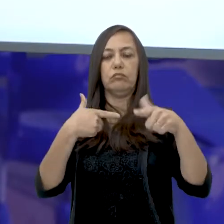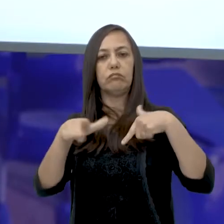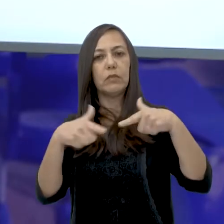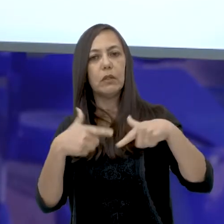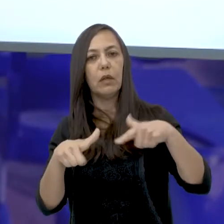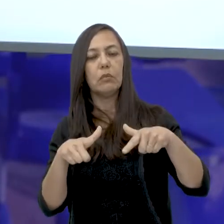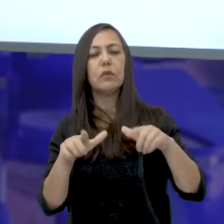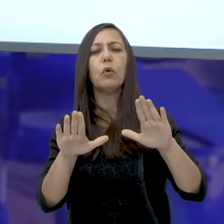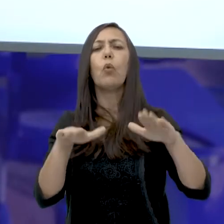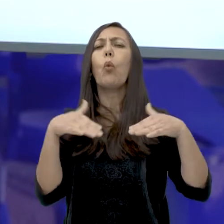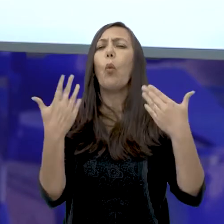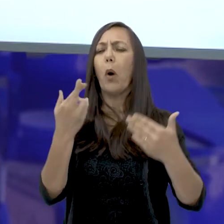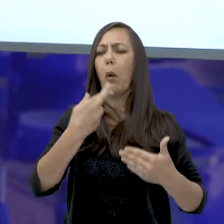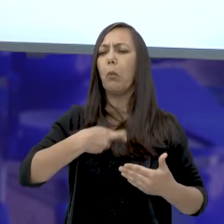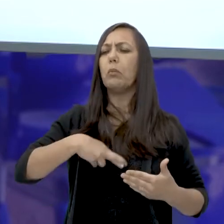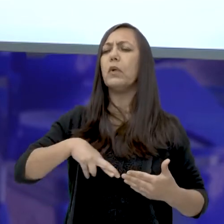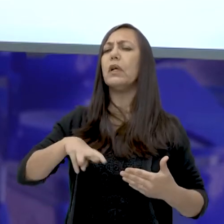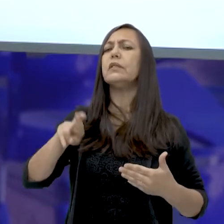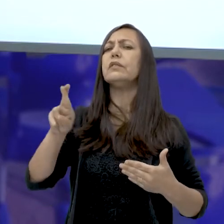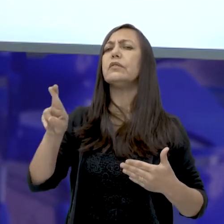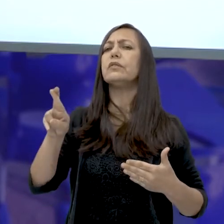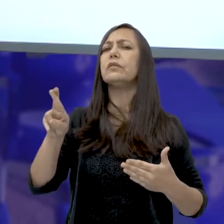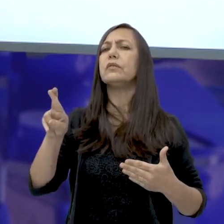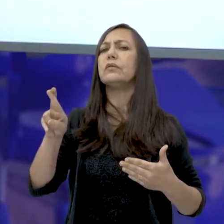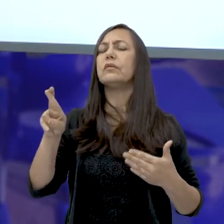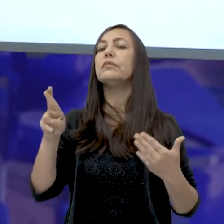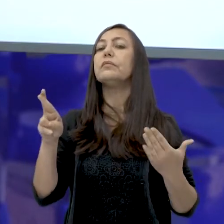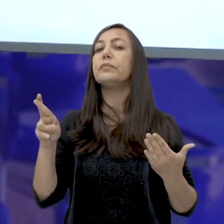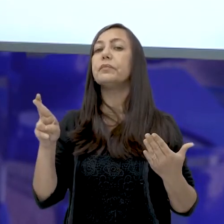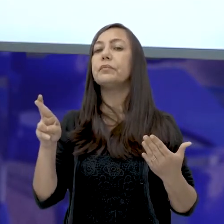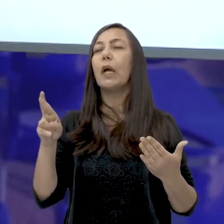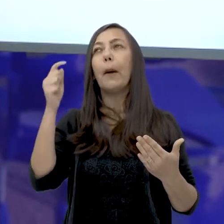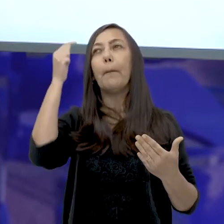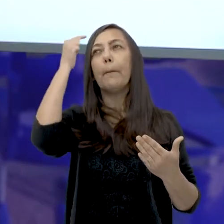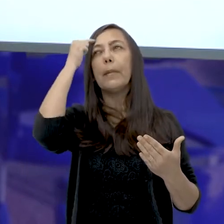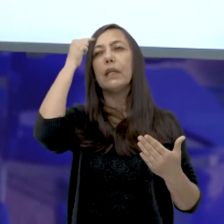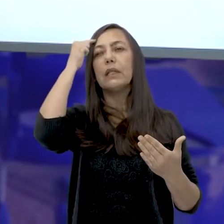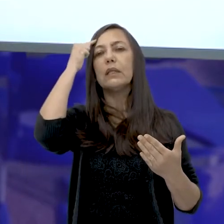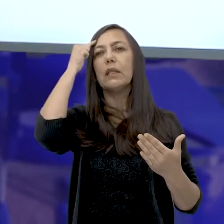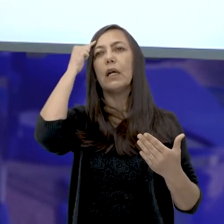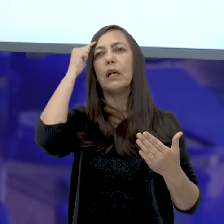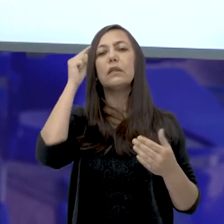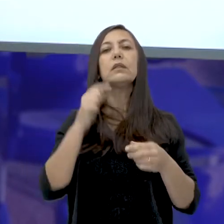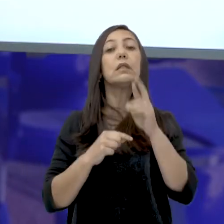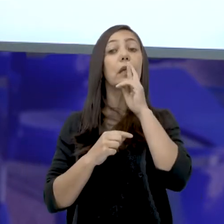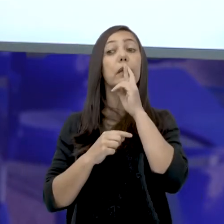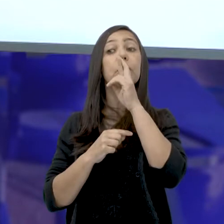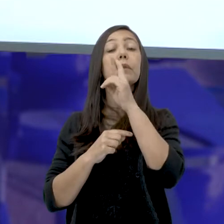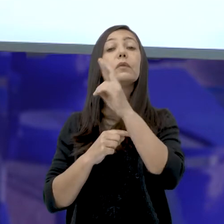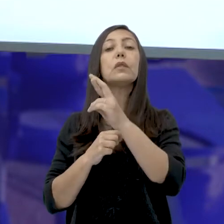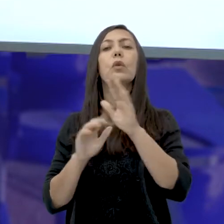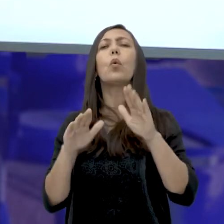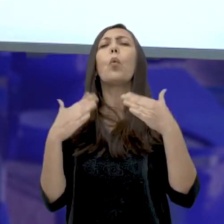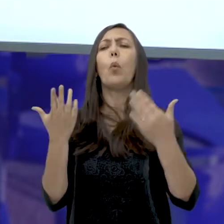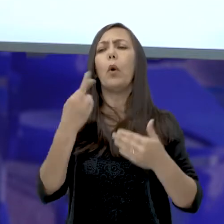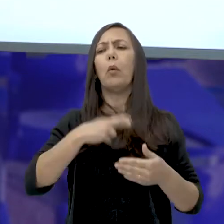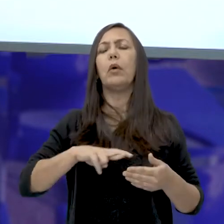gente vai fazer isso? Então, vamos lá. Para a primeira, então temos aí a questão. Para atingir a libertação do ciclo